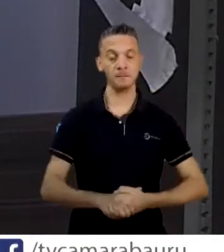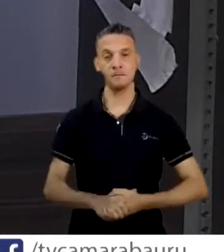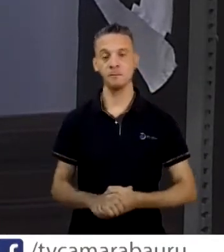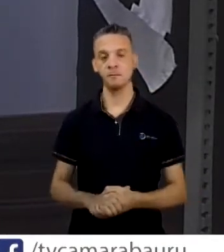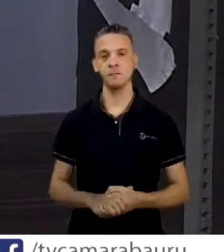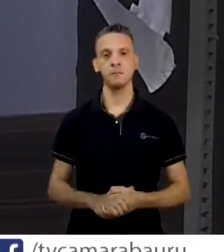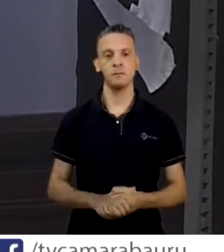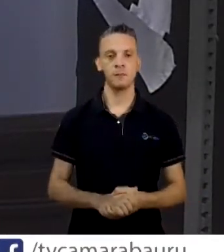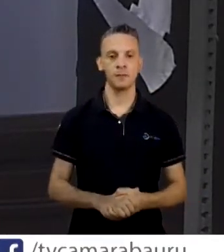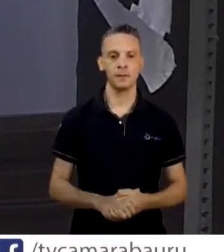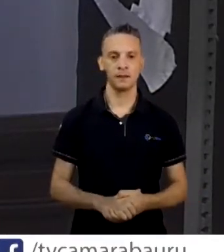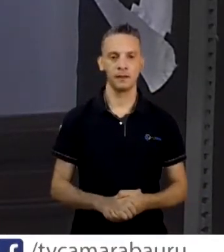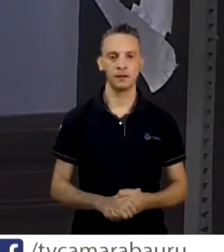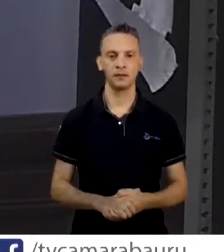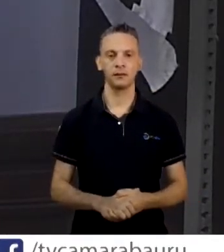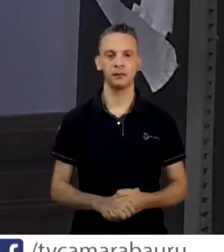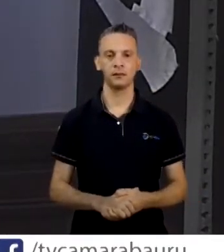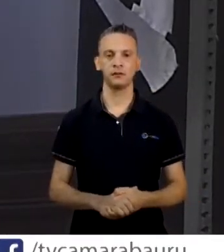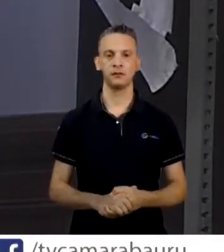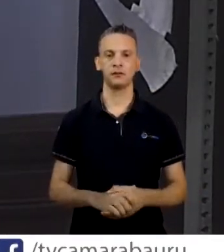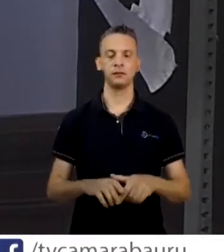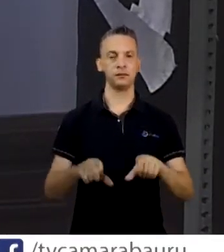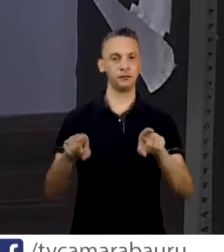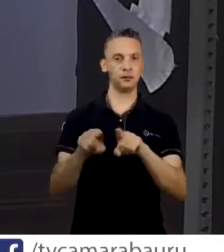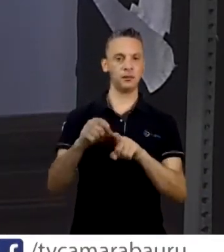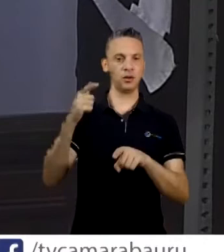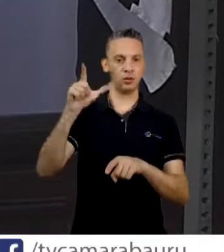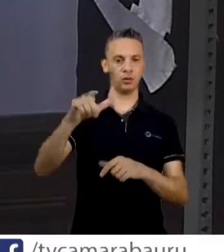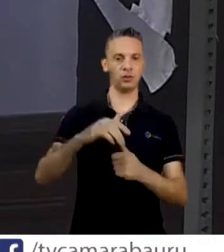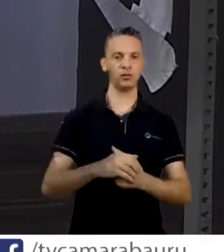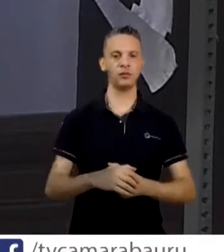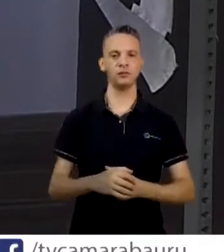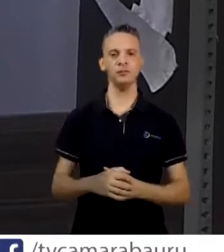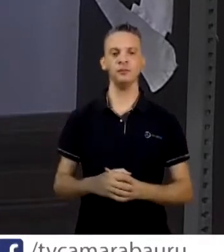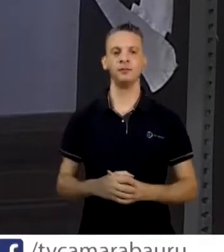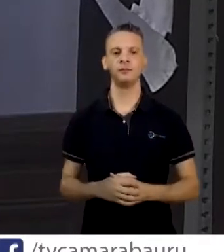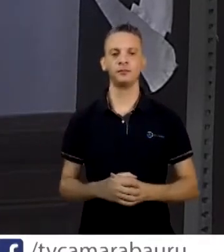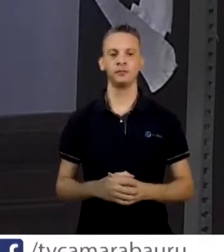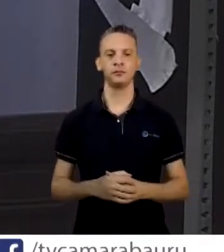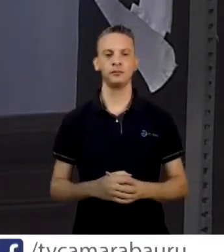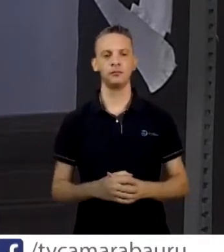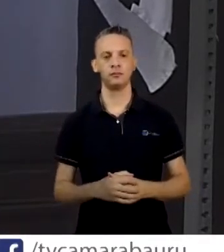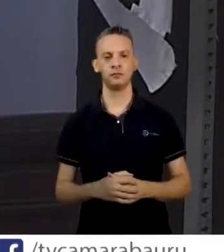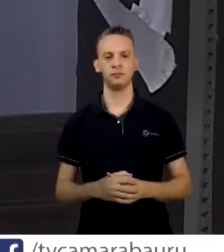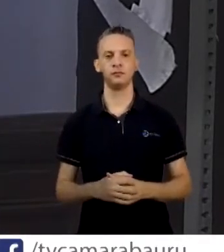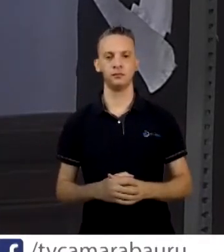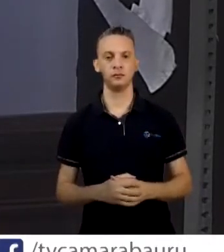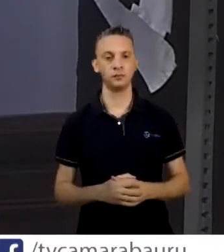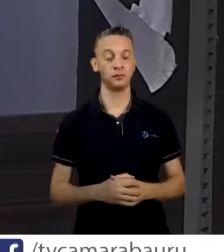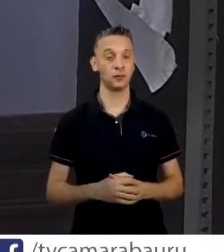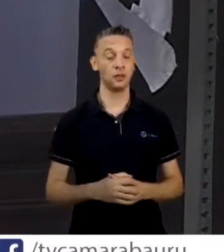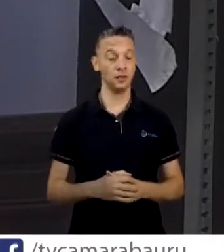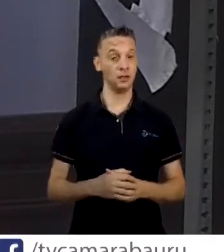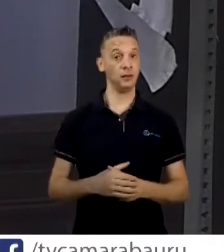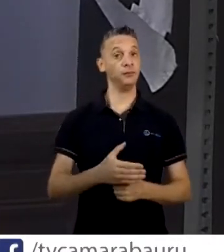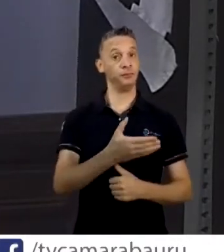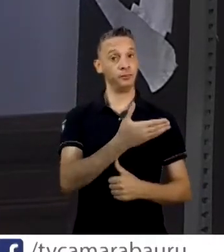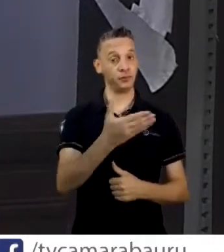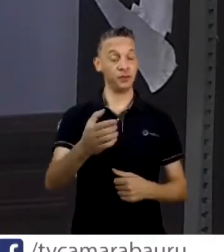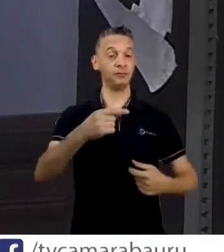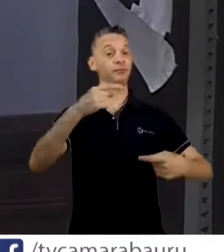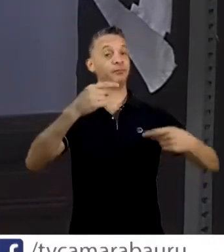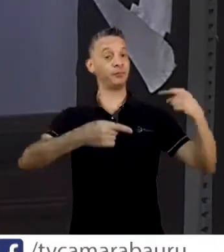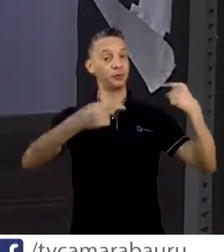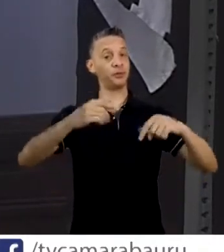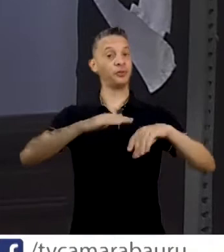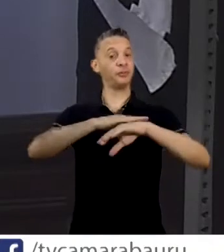aqui, senhor presidente, uma vez o que está realmente sendo bastante discutido sobre essa lei